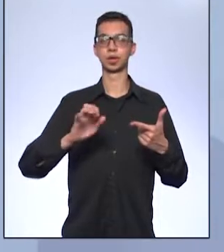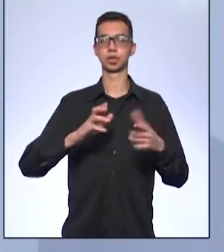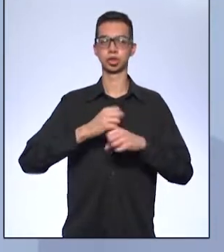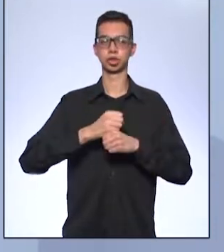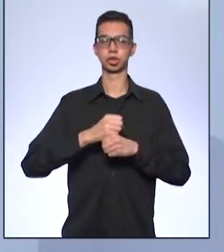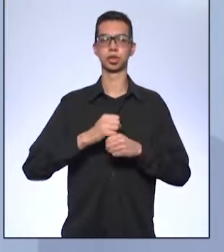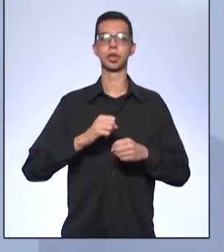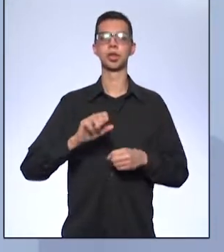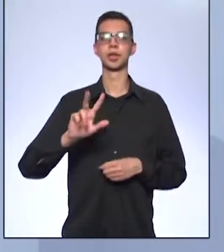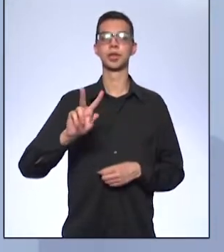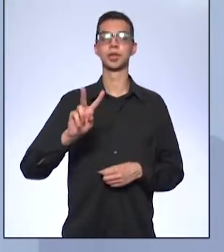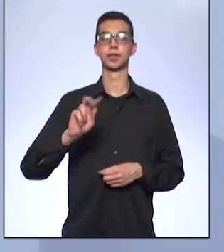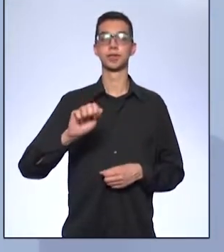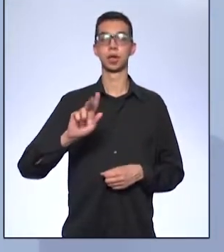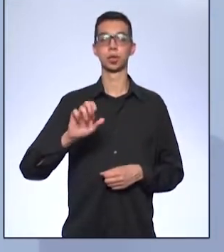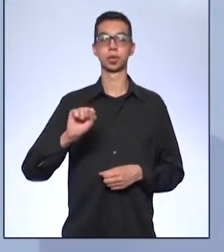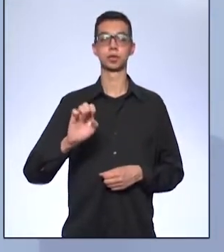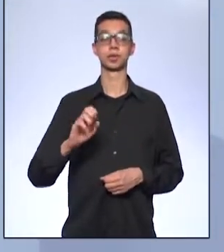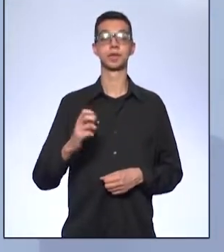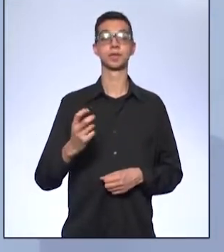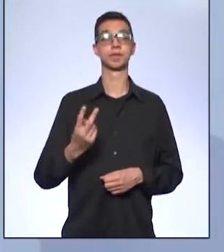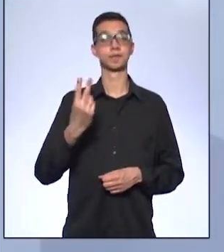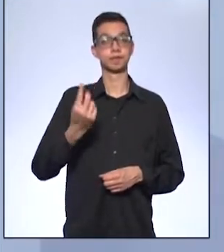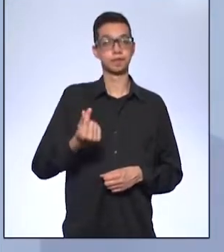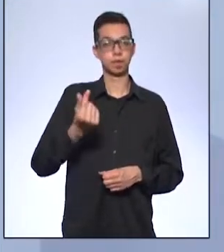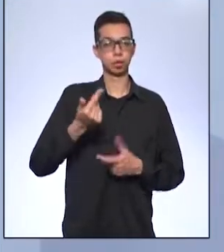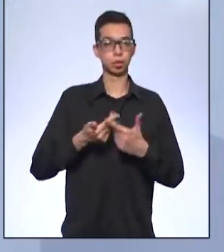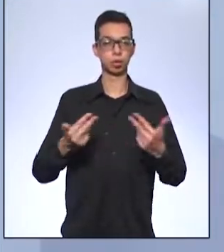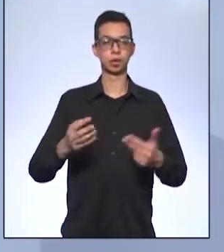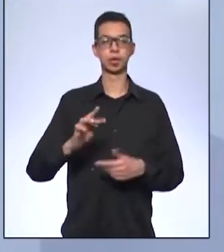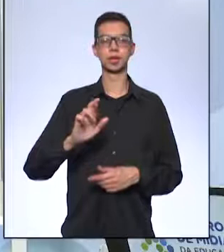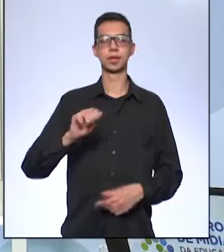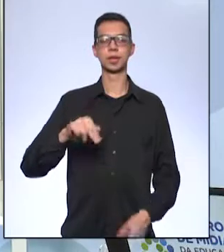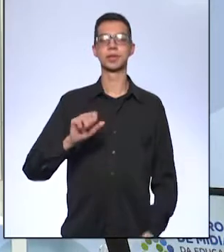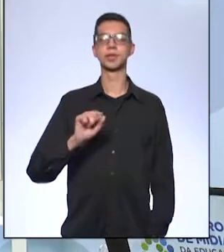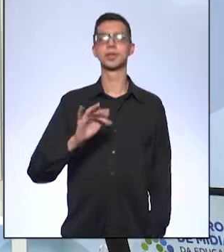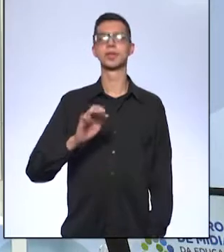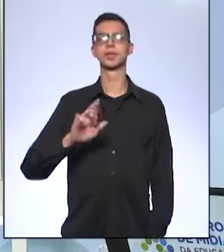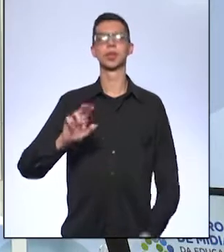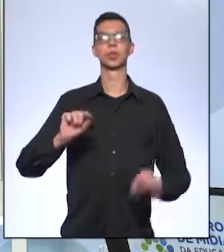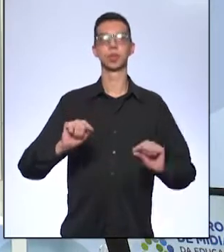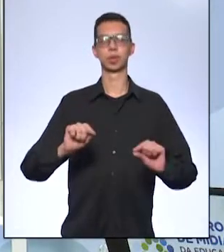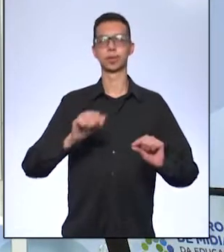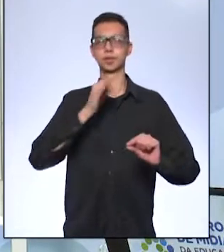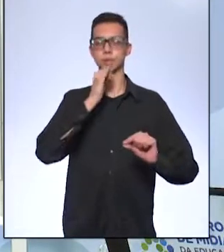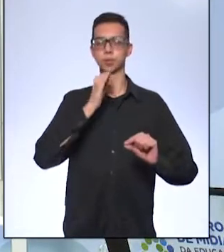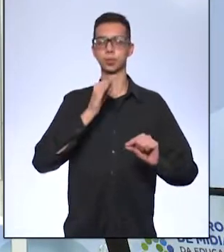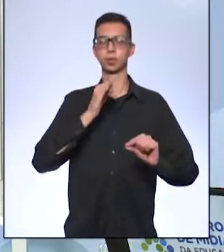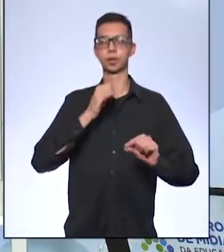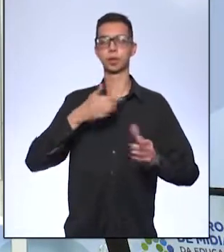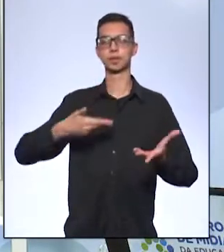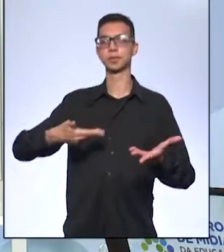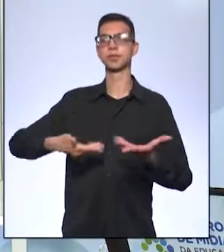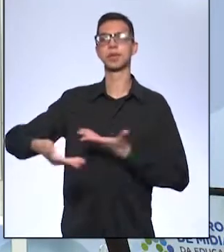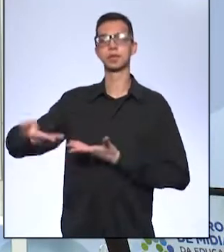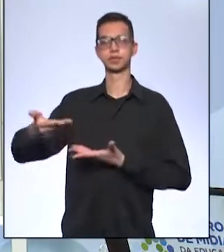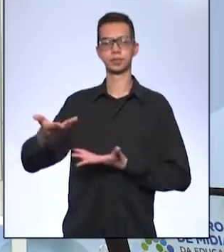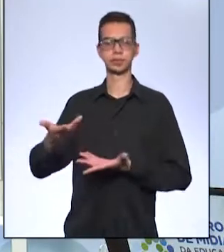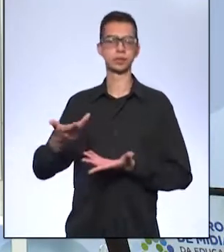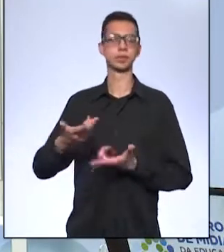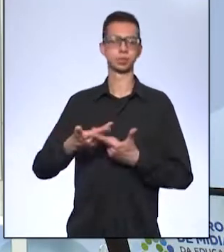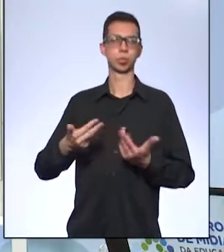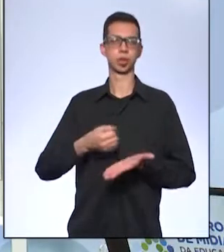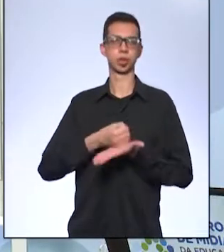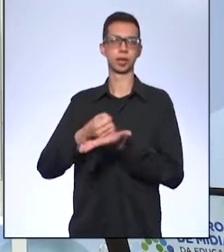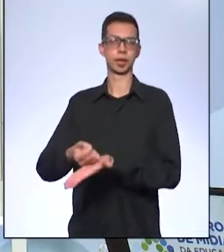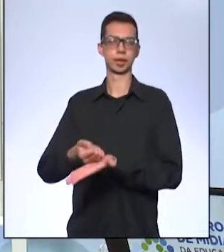Values, que são valores. Transfer, transferir. Perceberam como essas palavras são sempre relacionadas ali à energia? Então, a gente está dentro